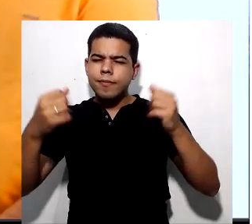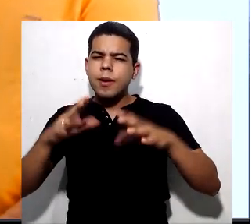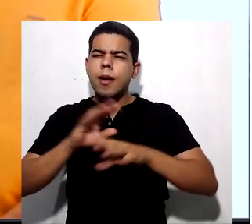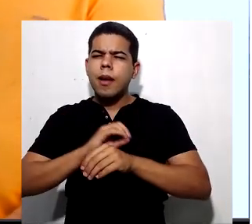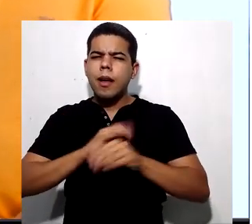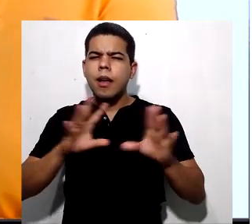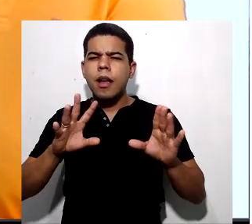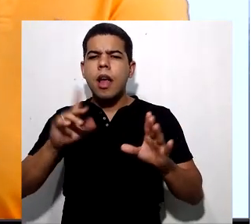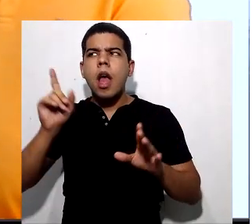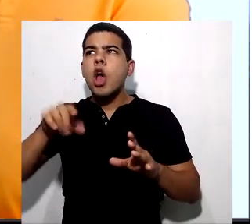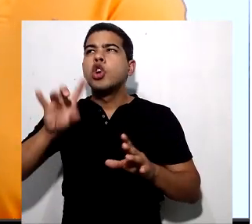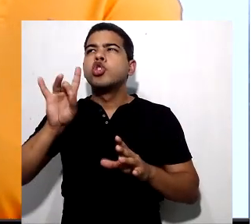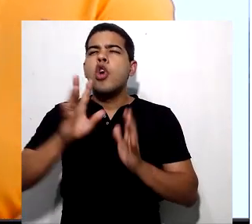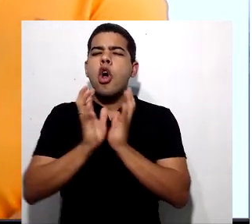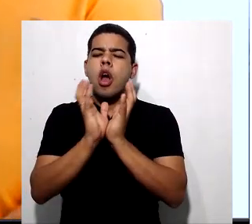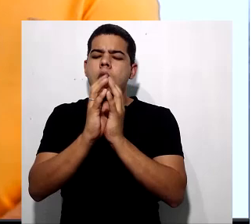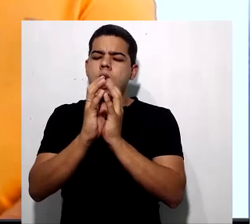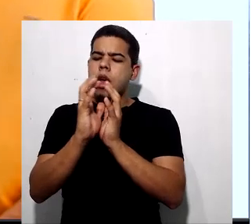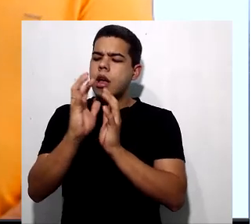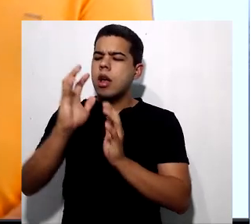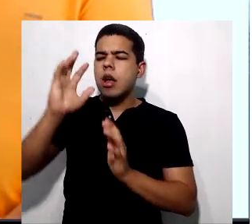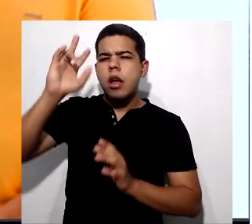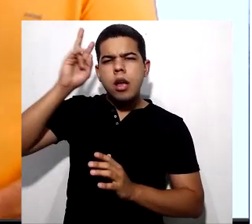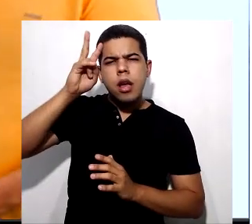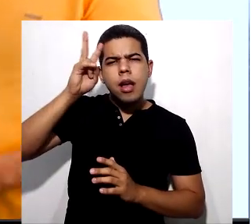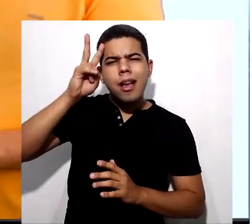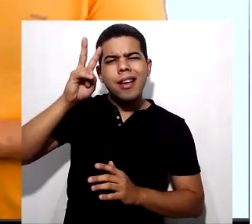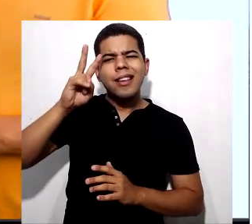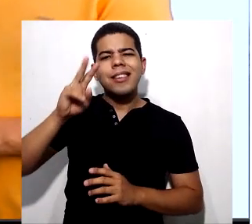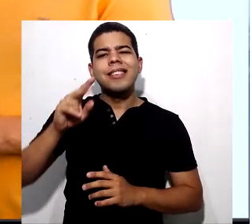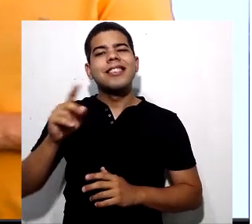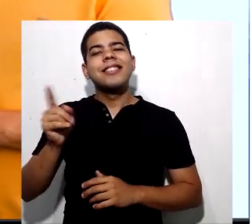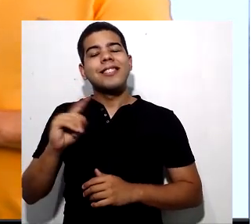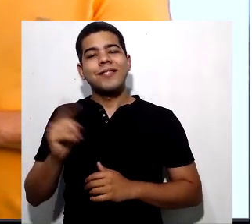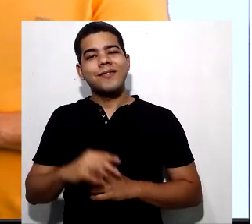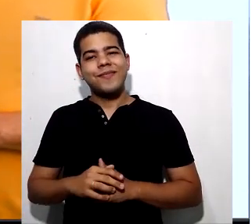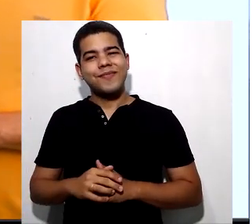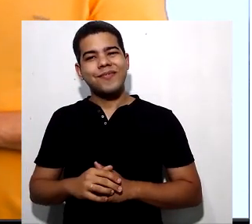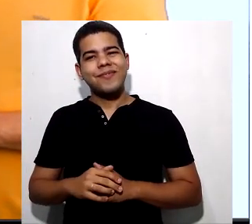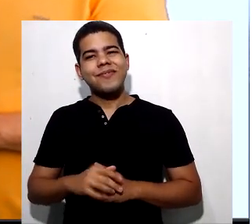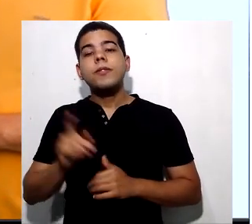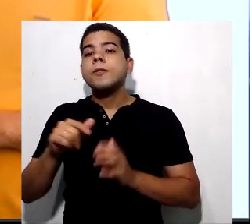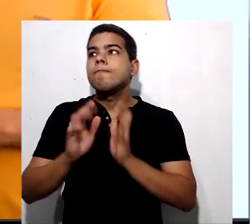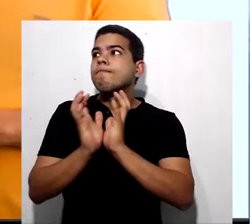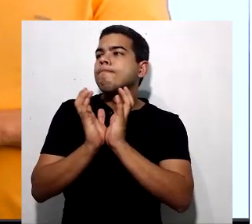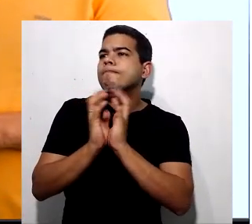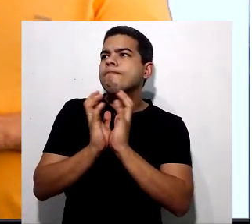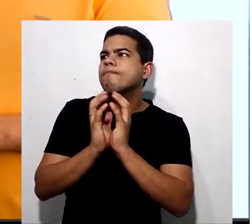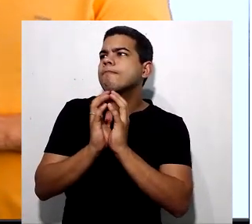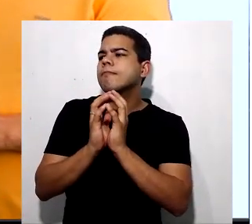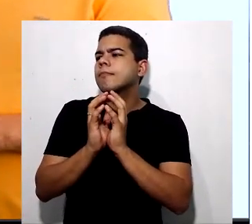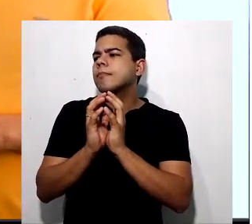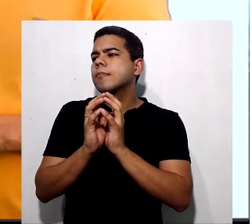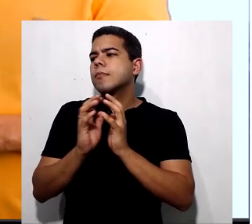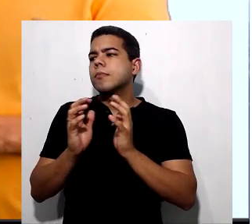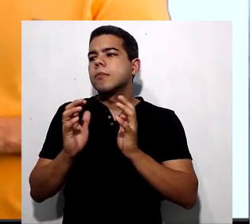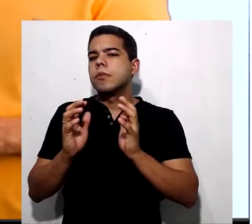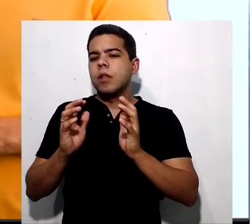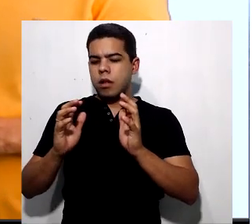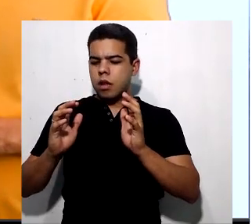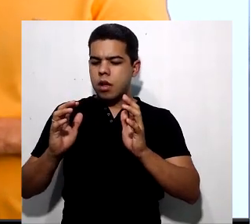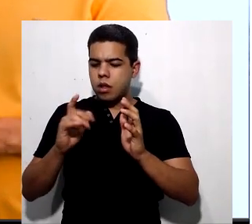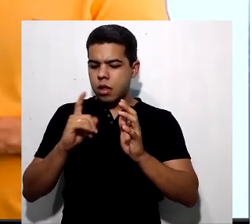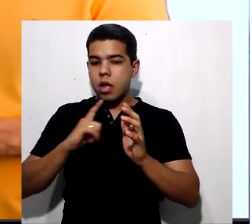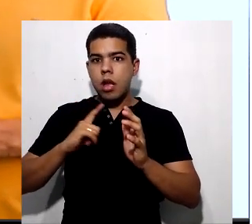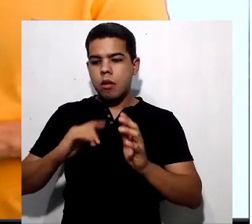que não era o Recife só das lembranças, o Recife dela, da estrutura. Ela dizia que em Recife ela